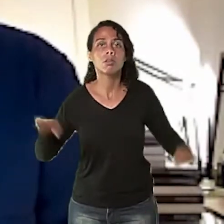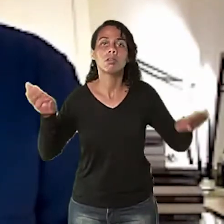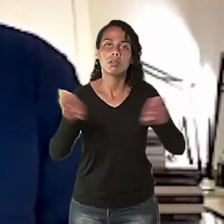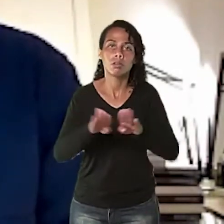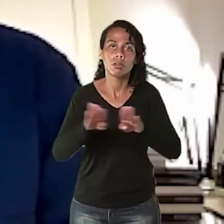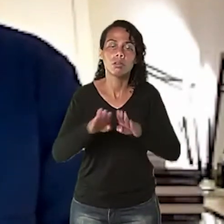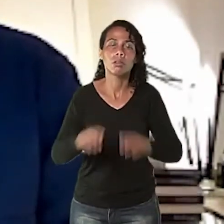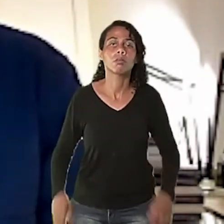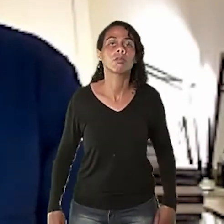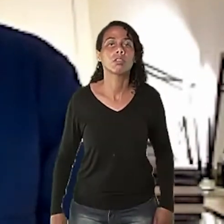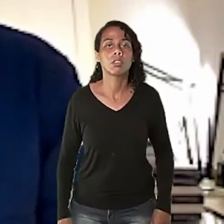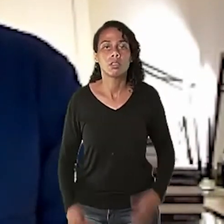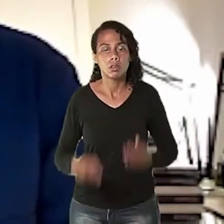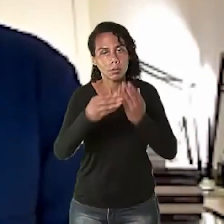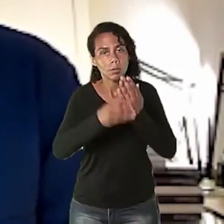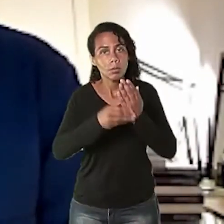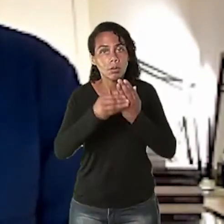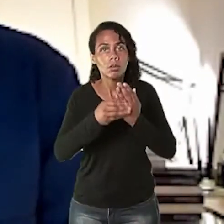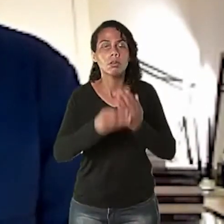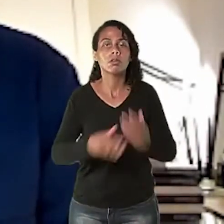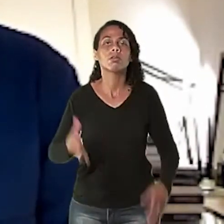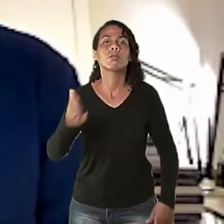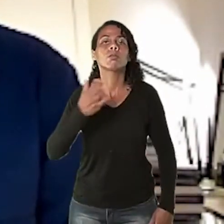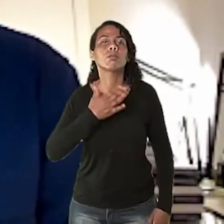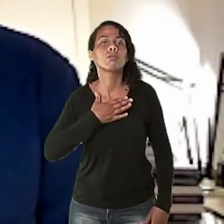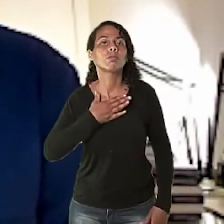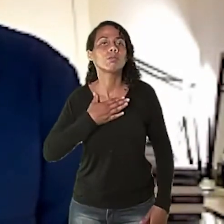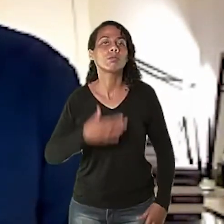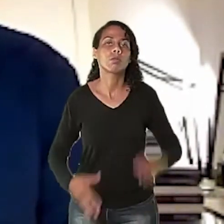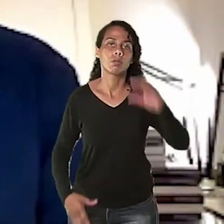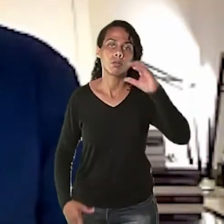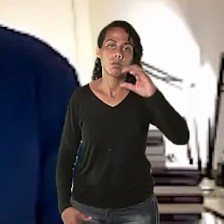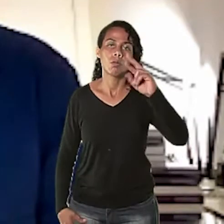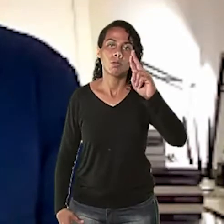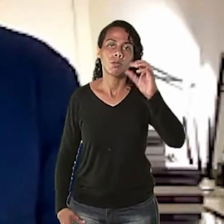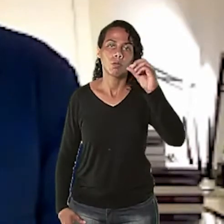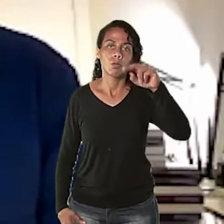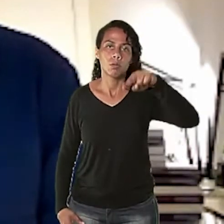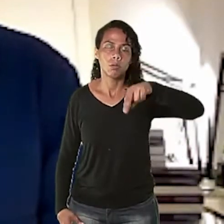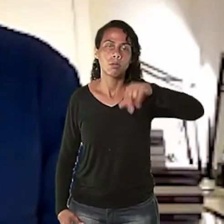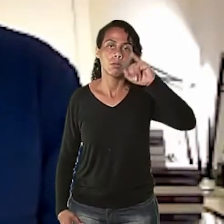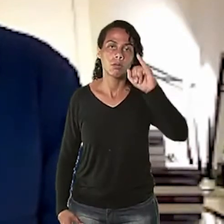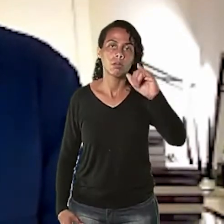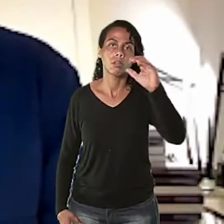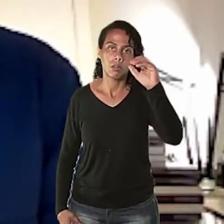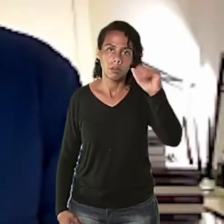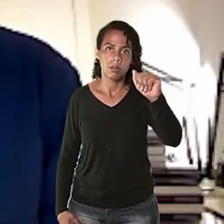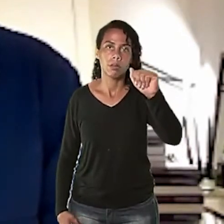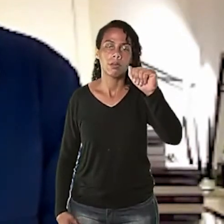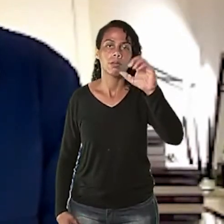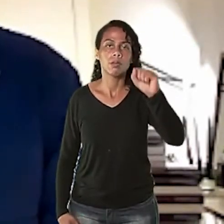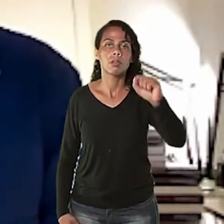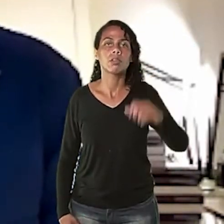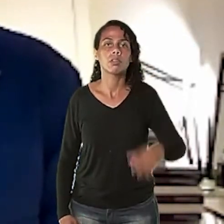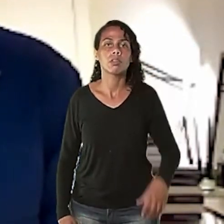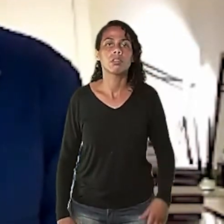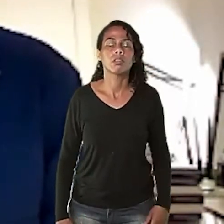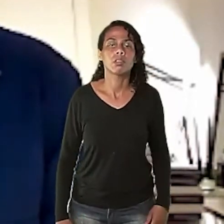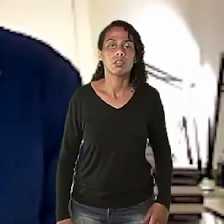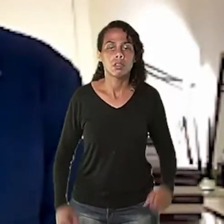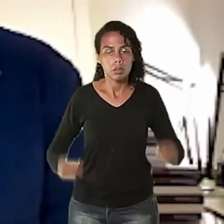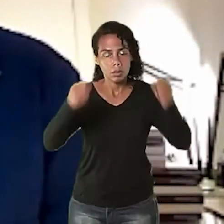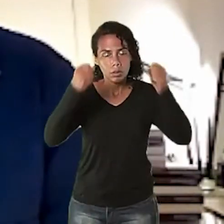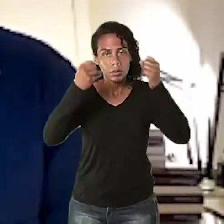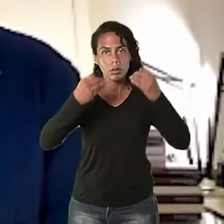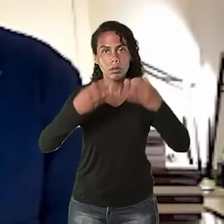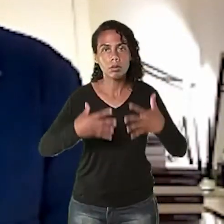que eu roubei, eu publiquei isso numa crônica, depois essa ideia da Anti-Dorothy eu coloquei no